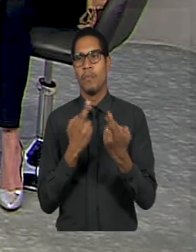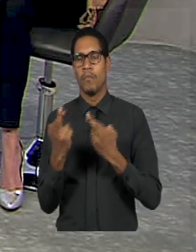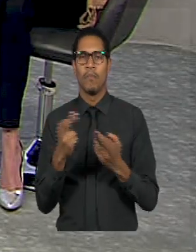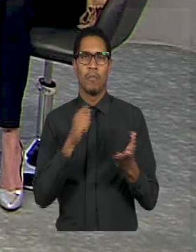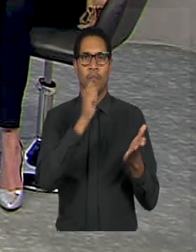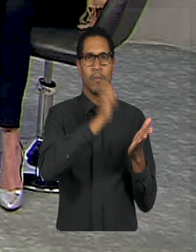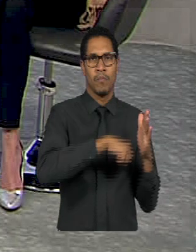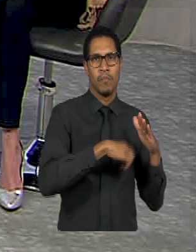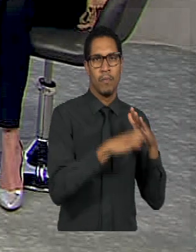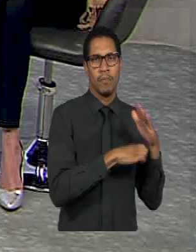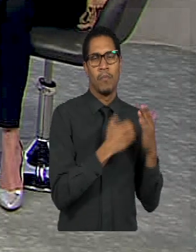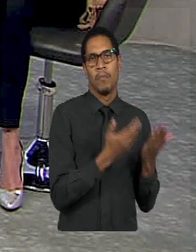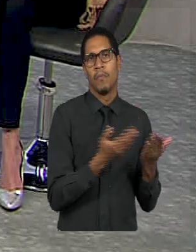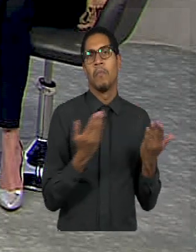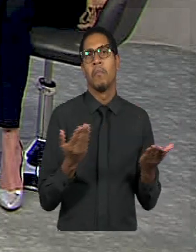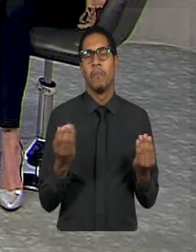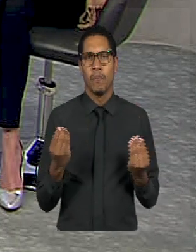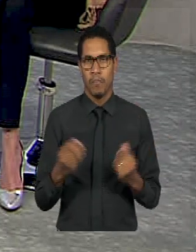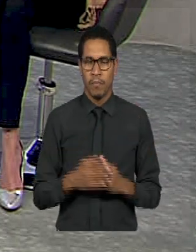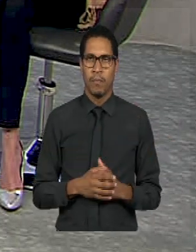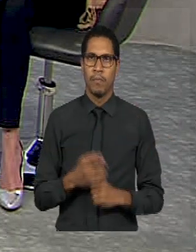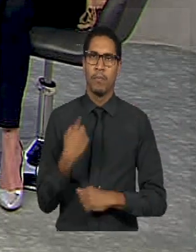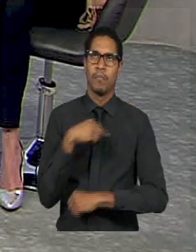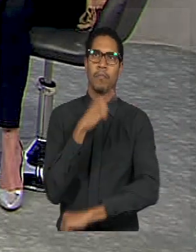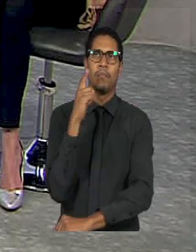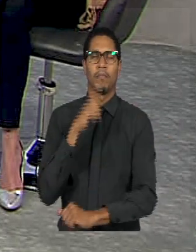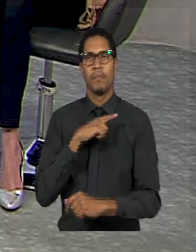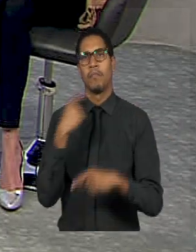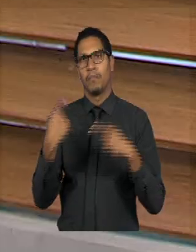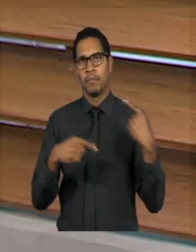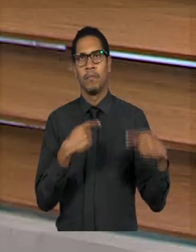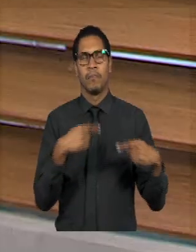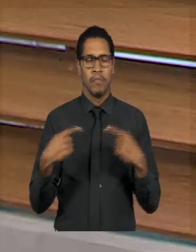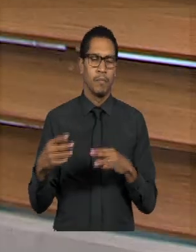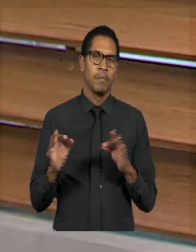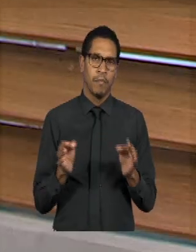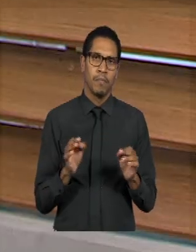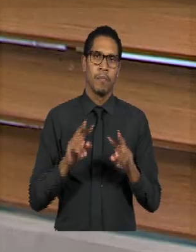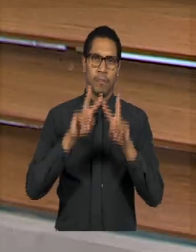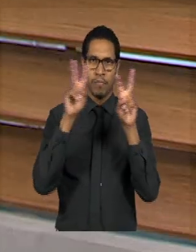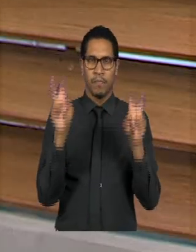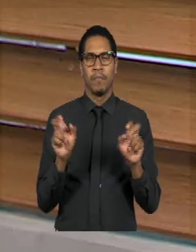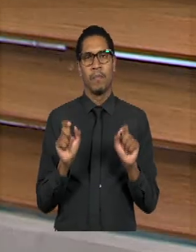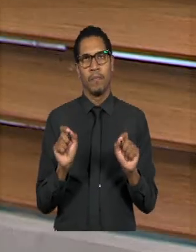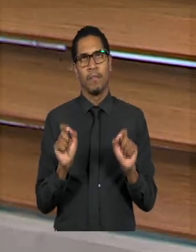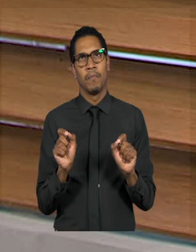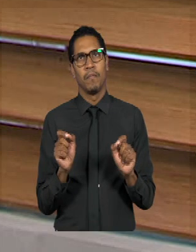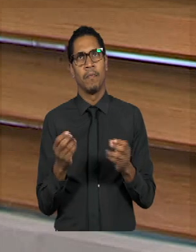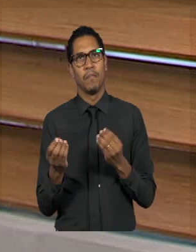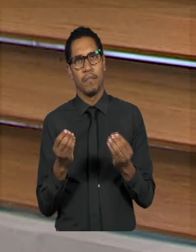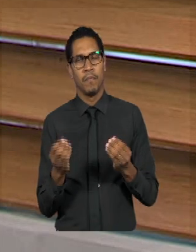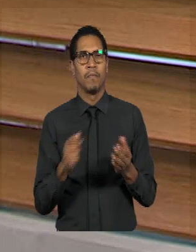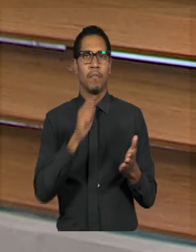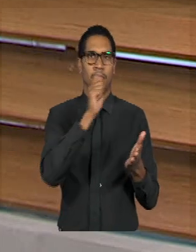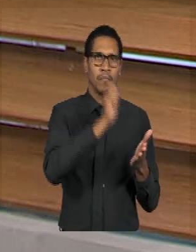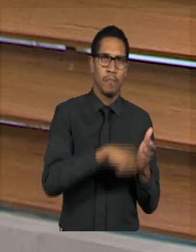contrato que ele tem com essa empresa, que a gente tem até uma discussão muito grande em relação à contratação, se ele